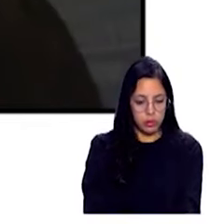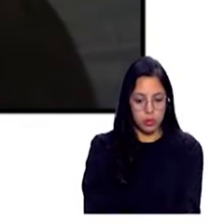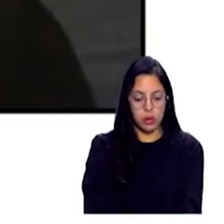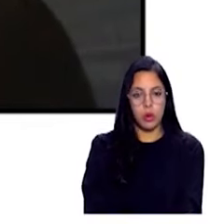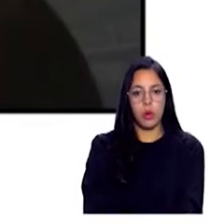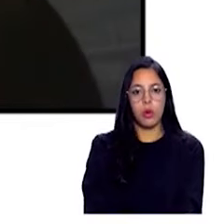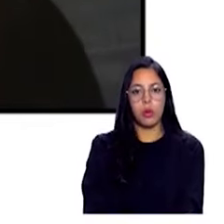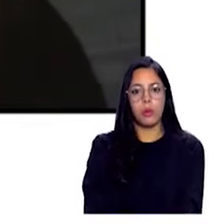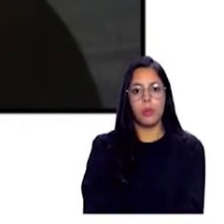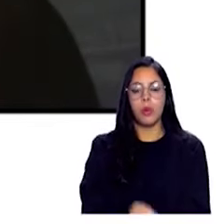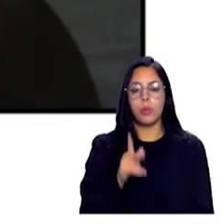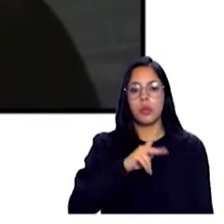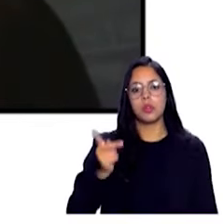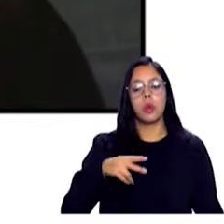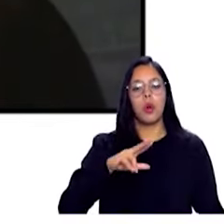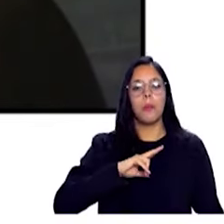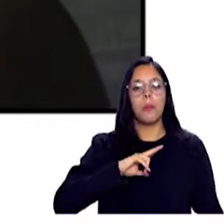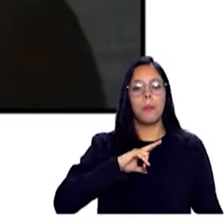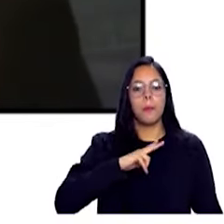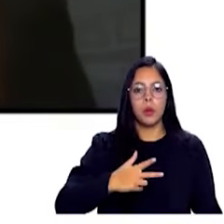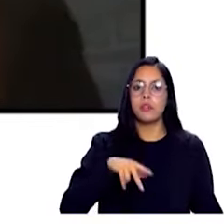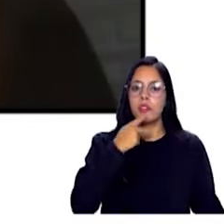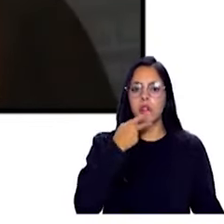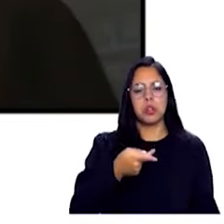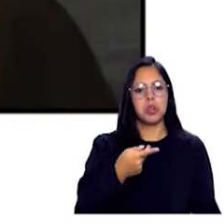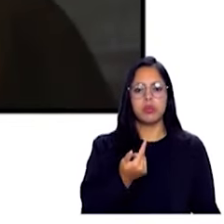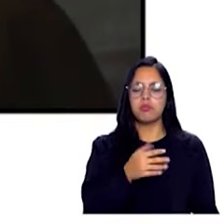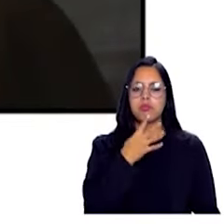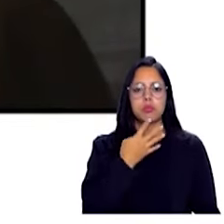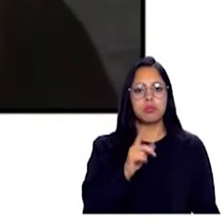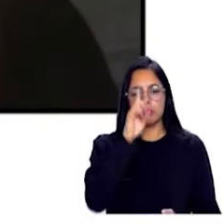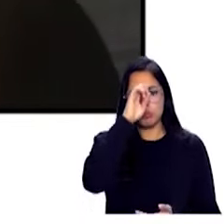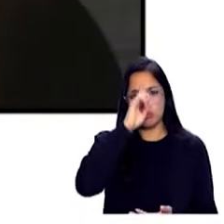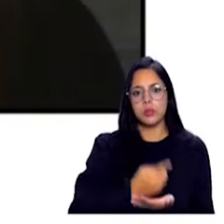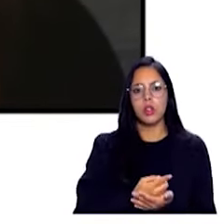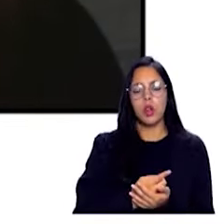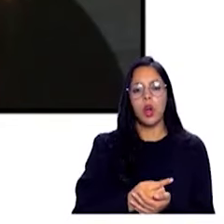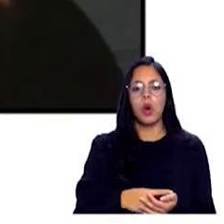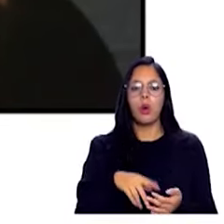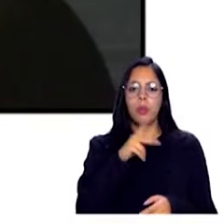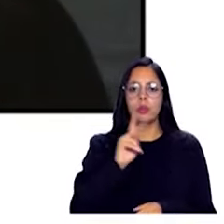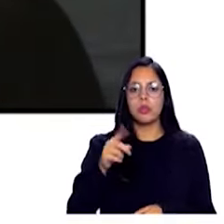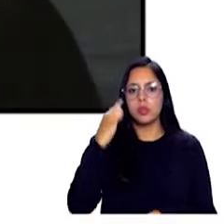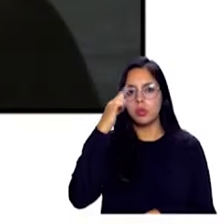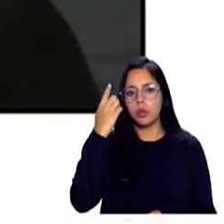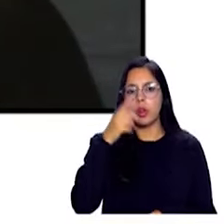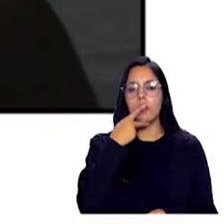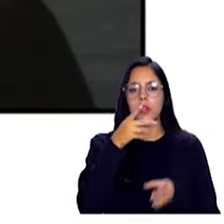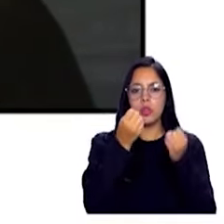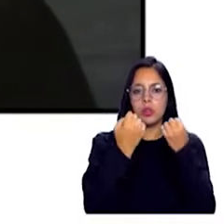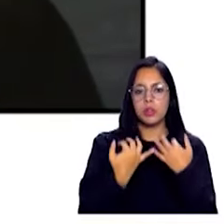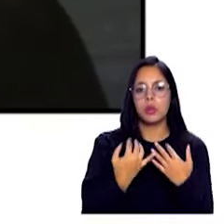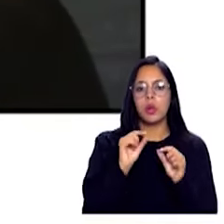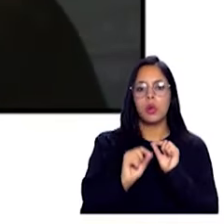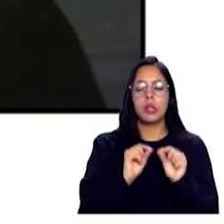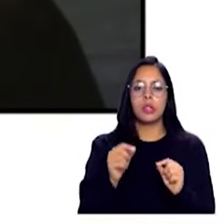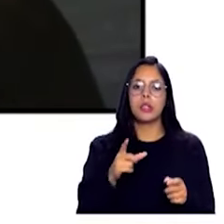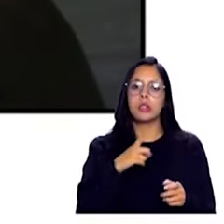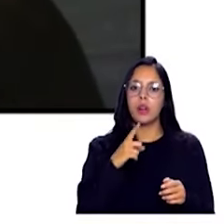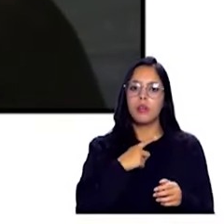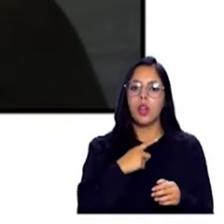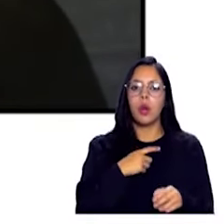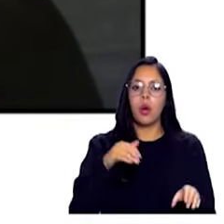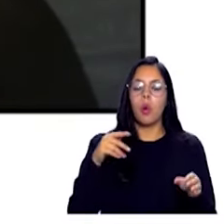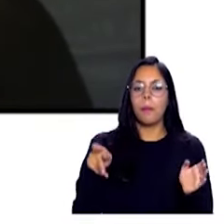falei me disseram que não conheciam uma decisão desse tipo e o professor eh espanhol que me respondeu essa pesquisa citou uma sentença do tribunal